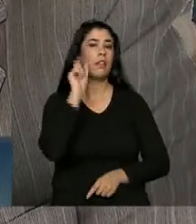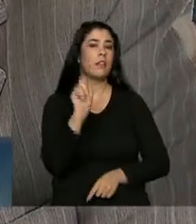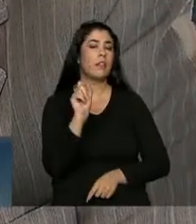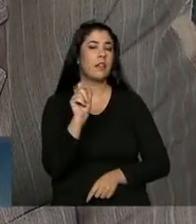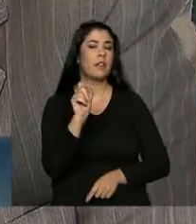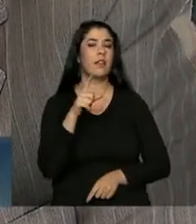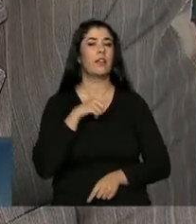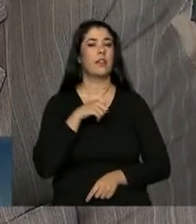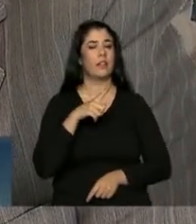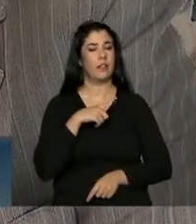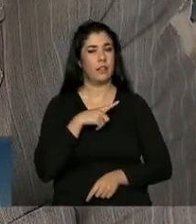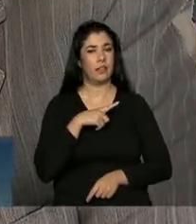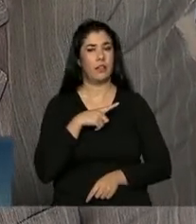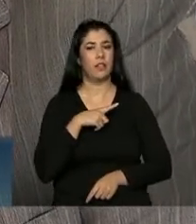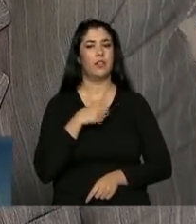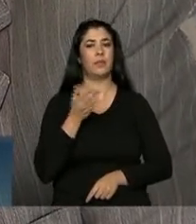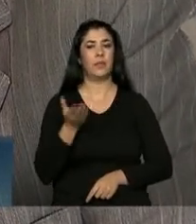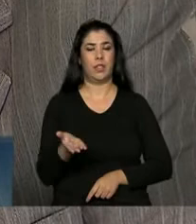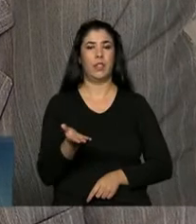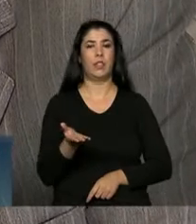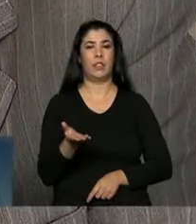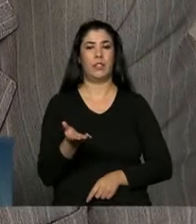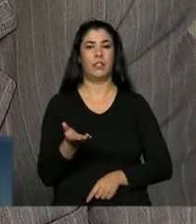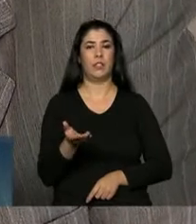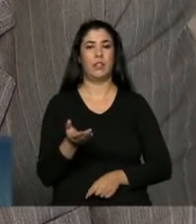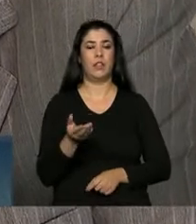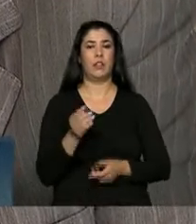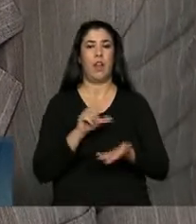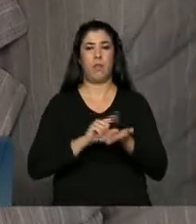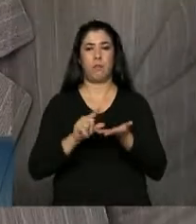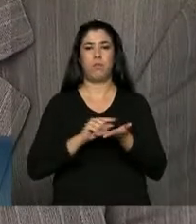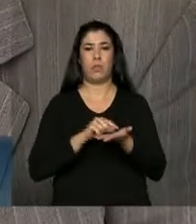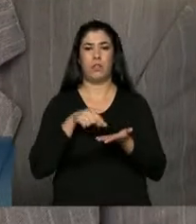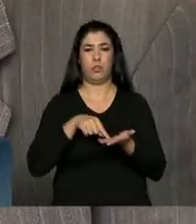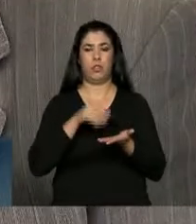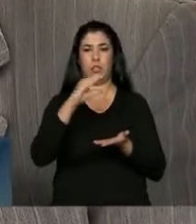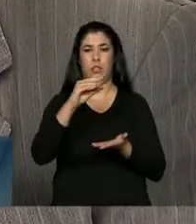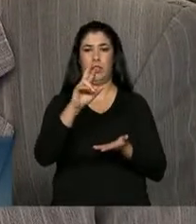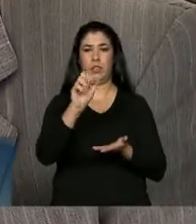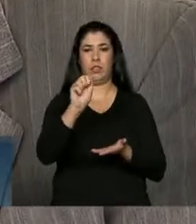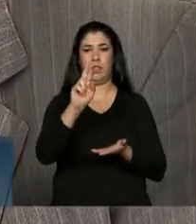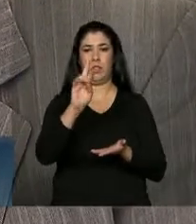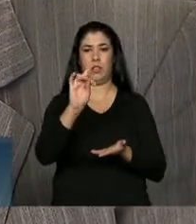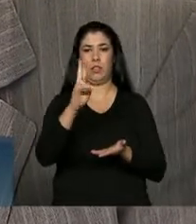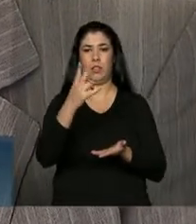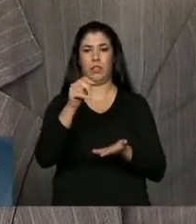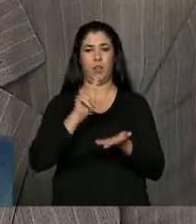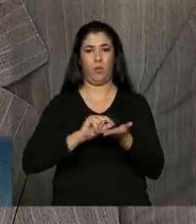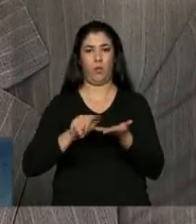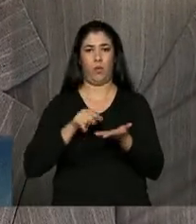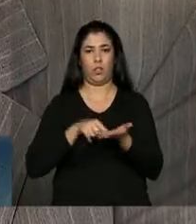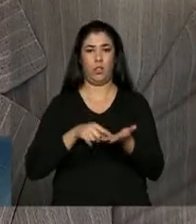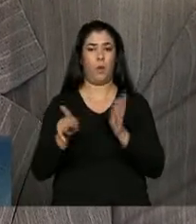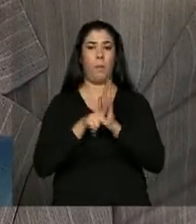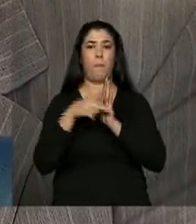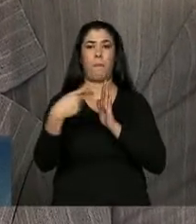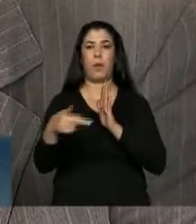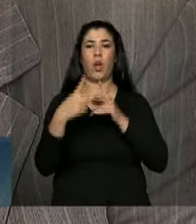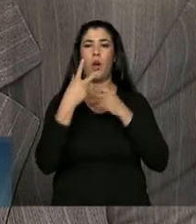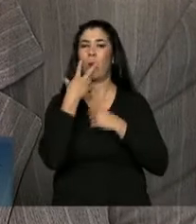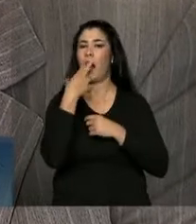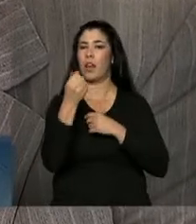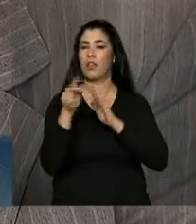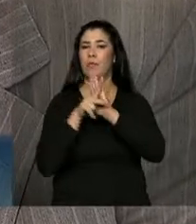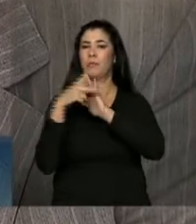é que aqui nós temos essa essa essa cartilha com uma linguagem própria para o povo